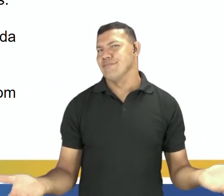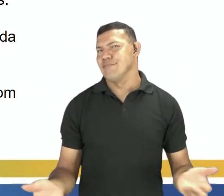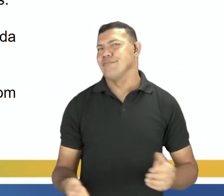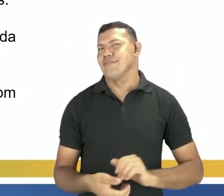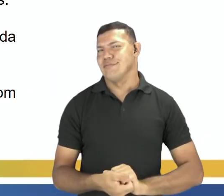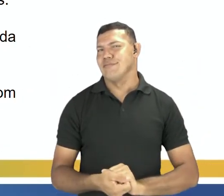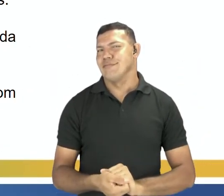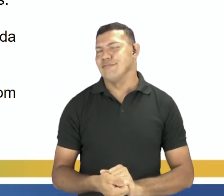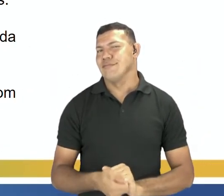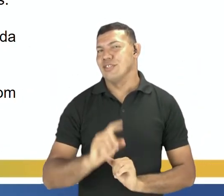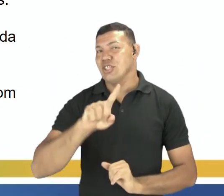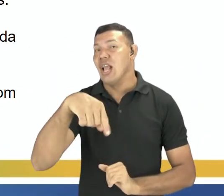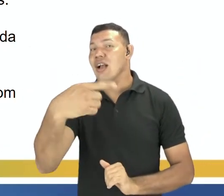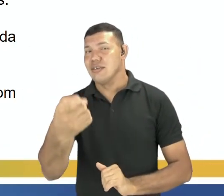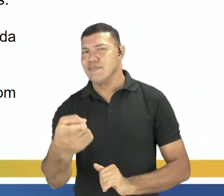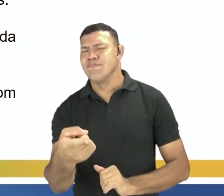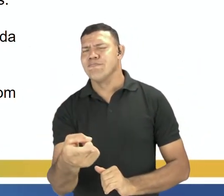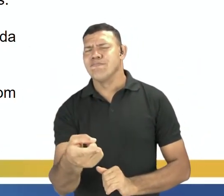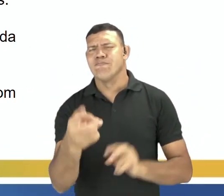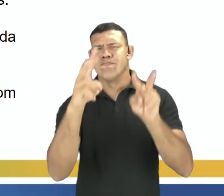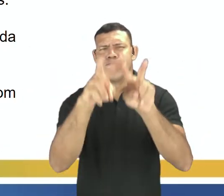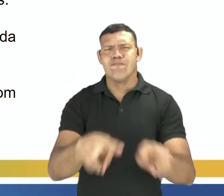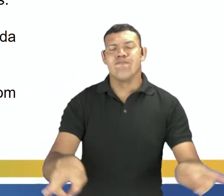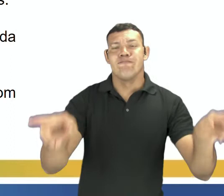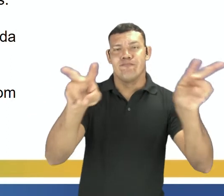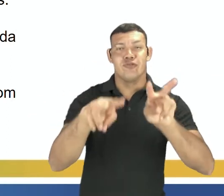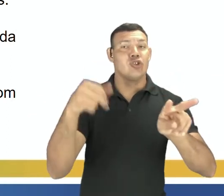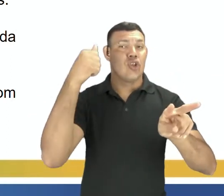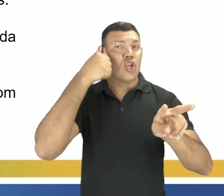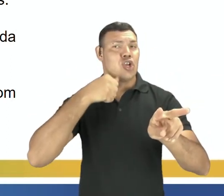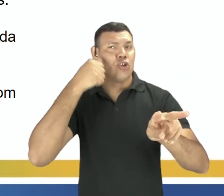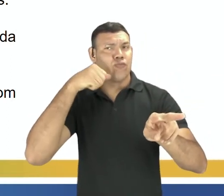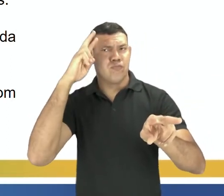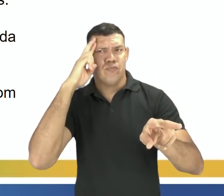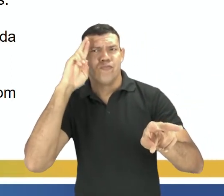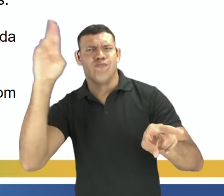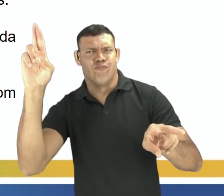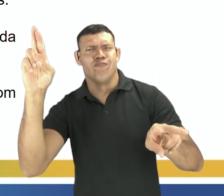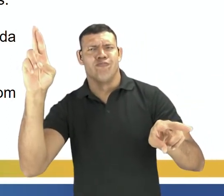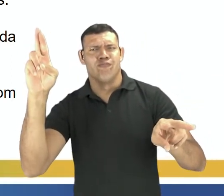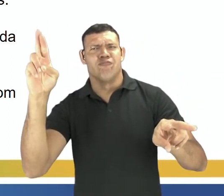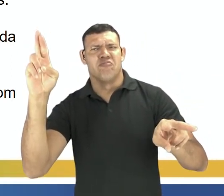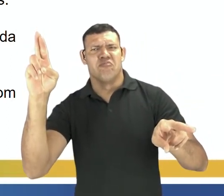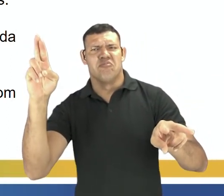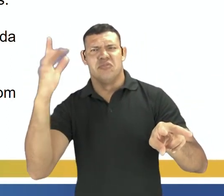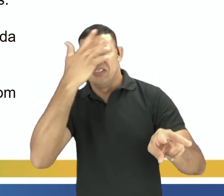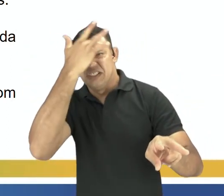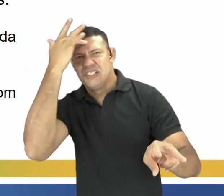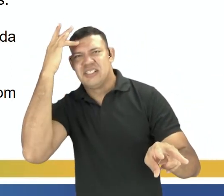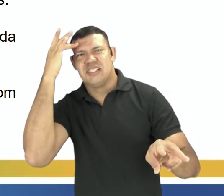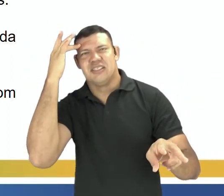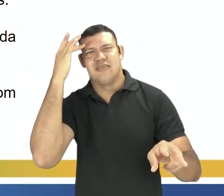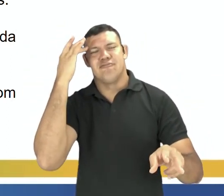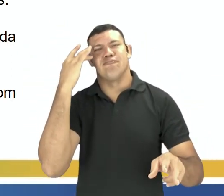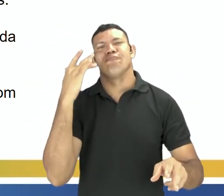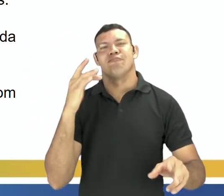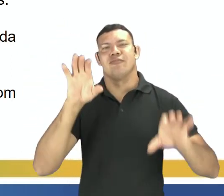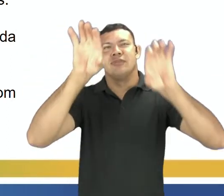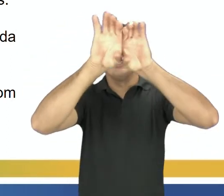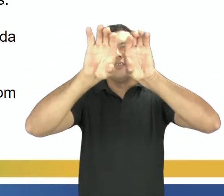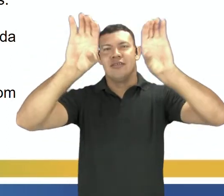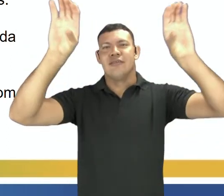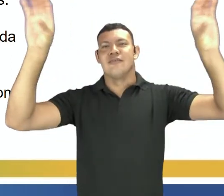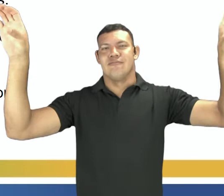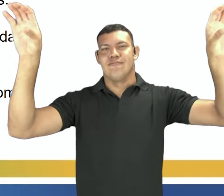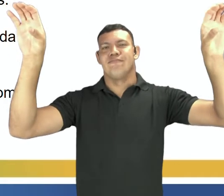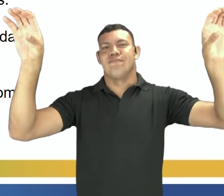E outros momentos a gente visualiza também que ela era conhecida como aquela pessoa que vai ter um lugar ao céu,